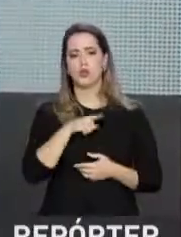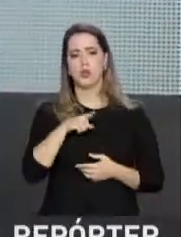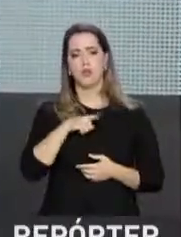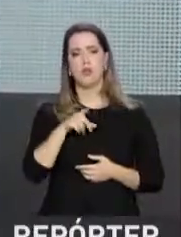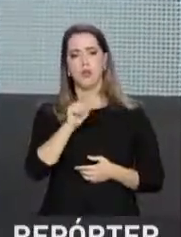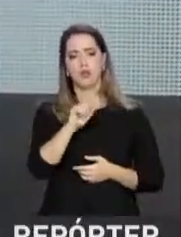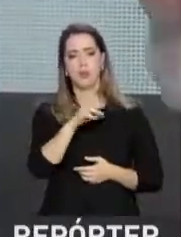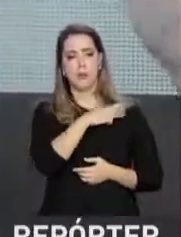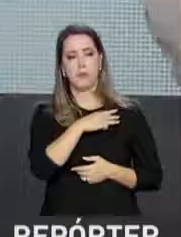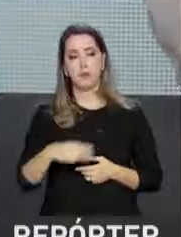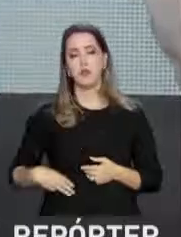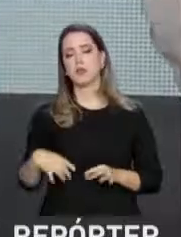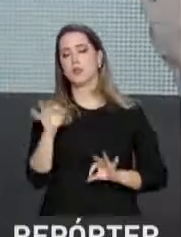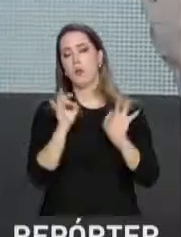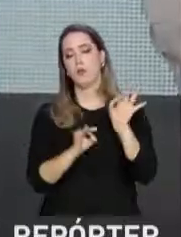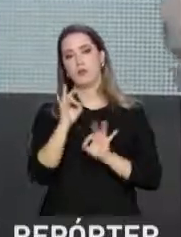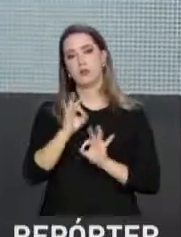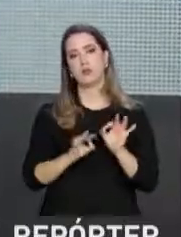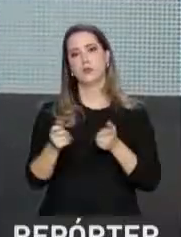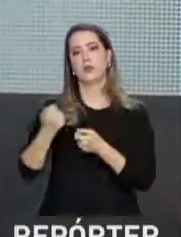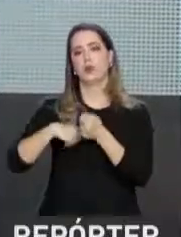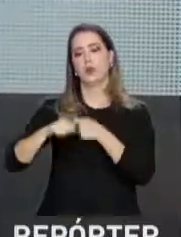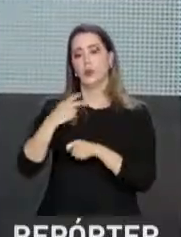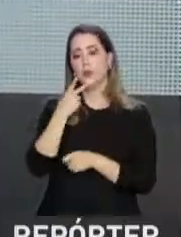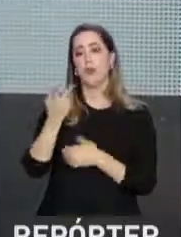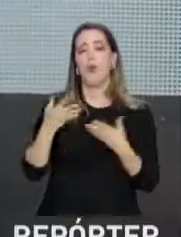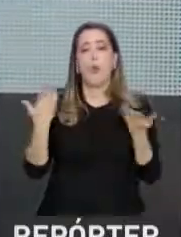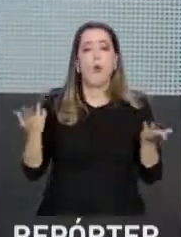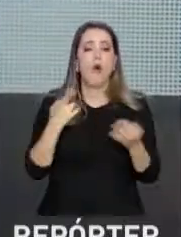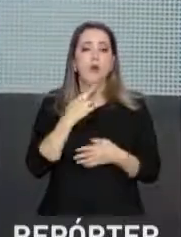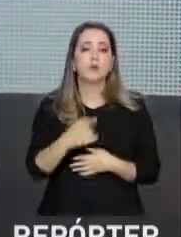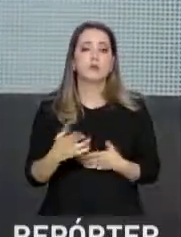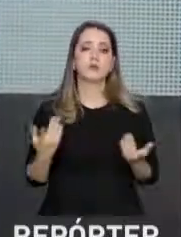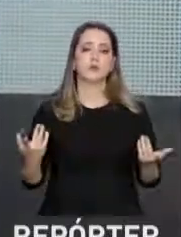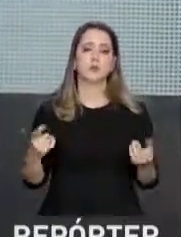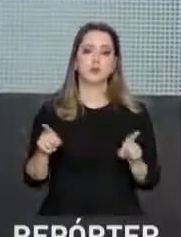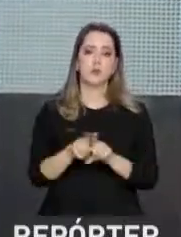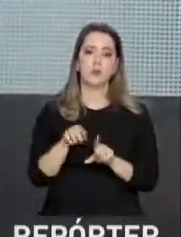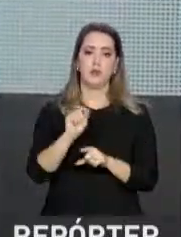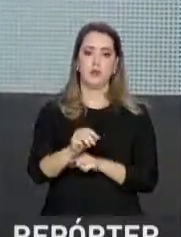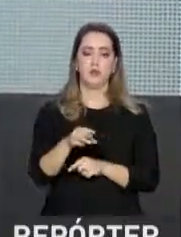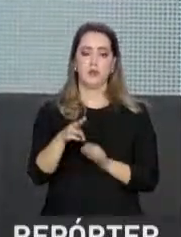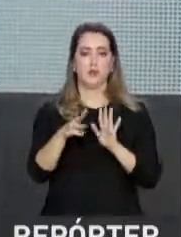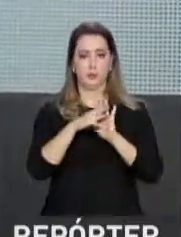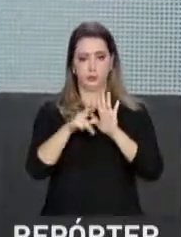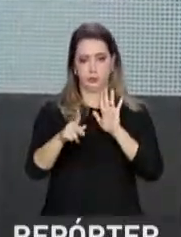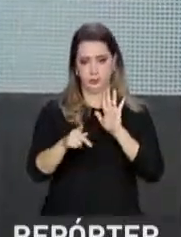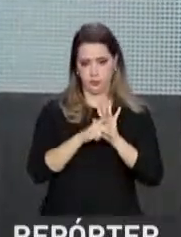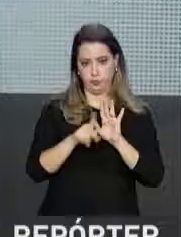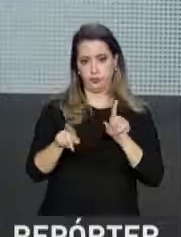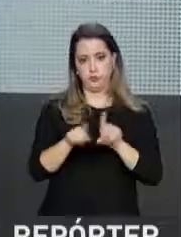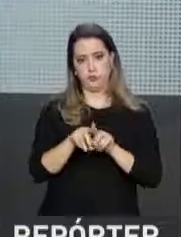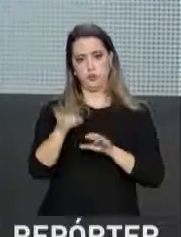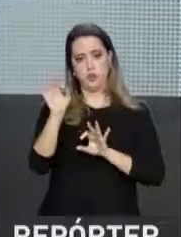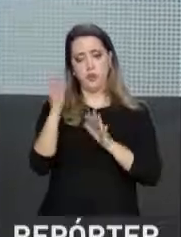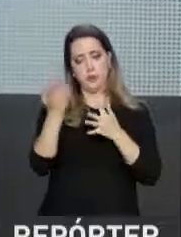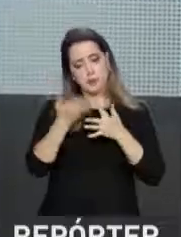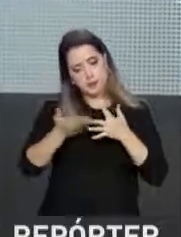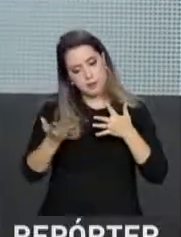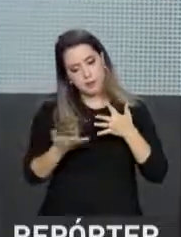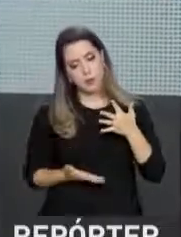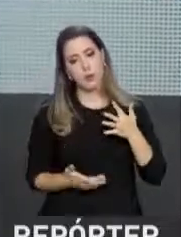estamos vamos dar solução para isso e daí saiu a solução de uma medida provisória que parcelou in